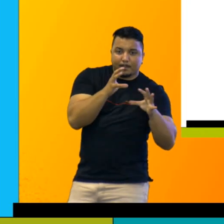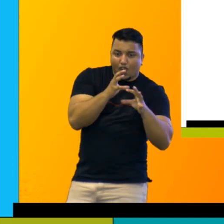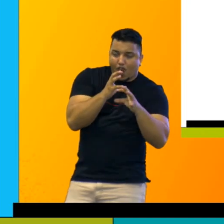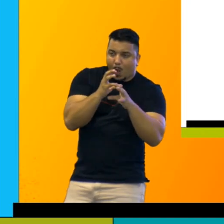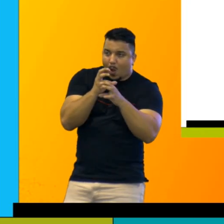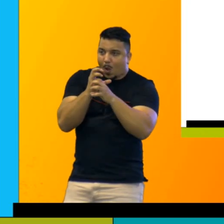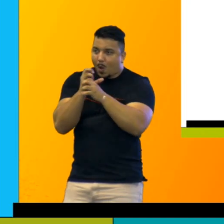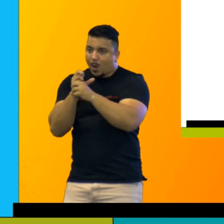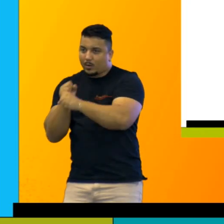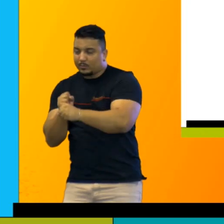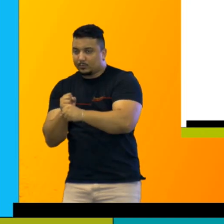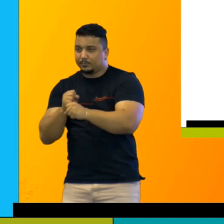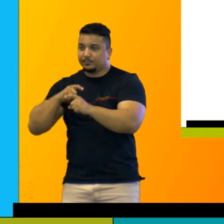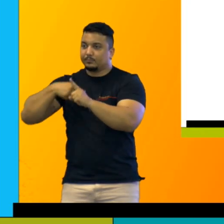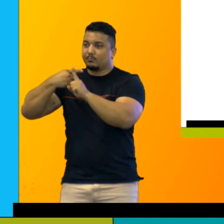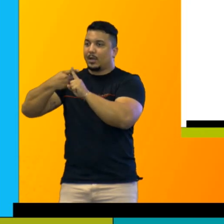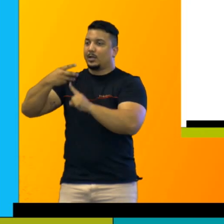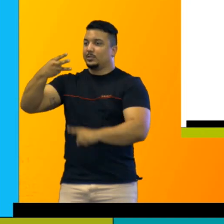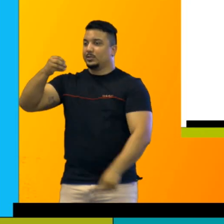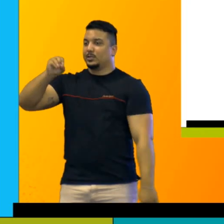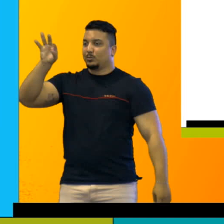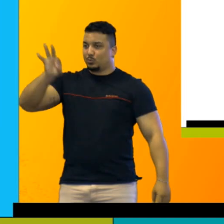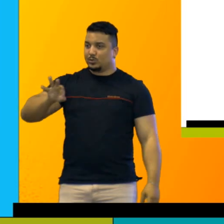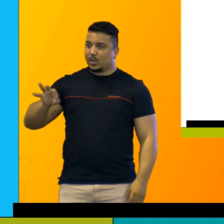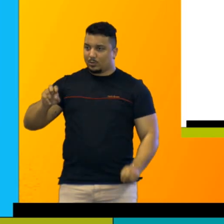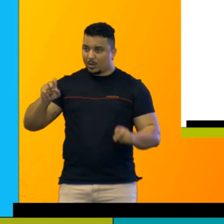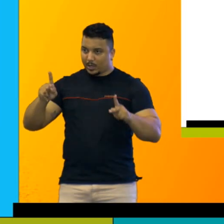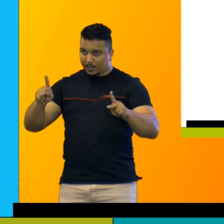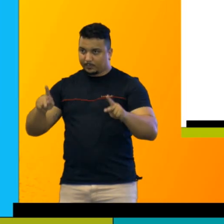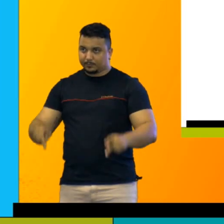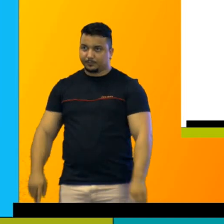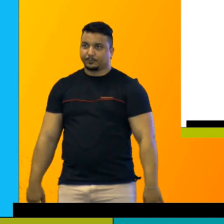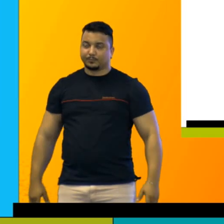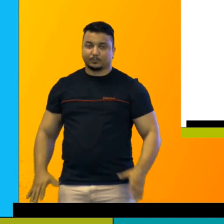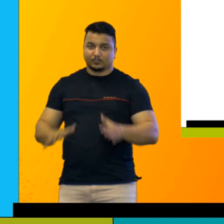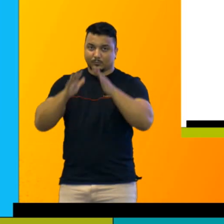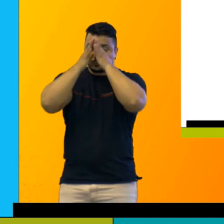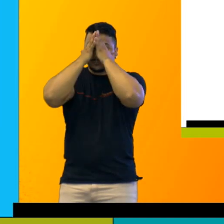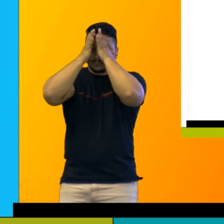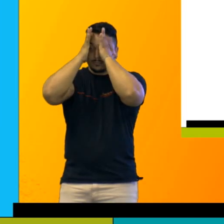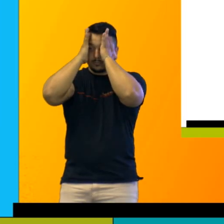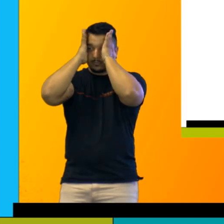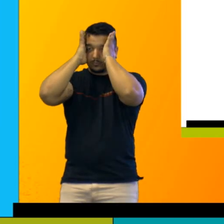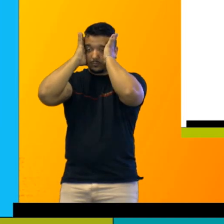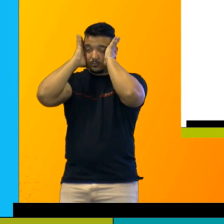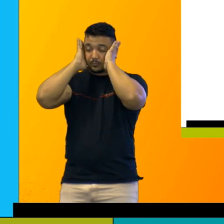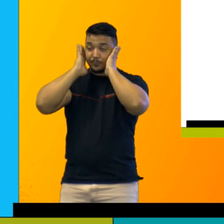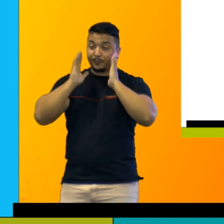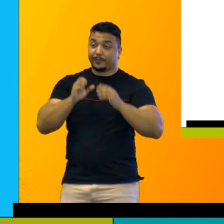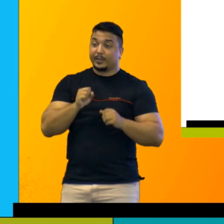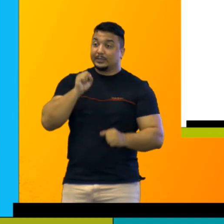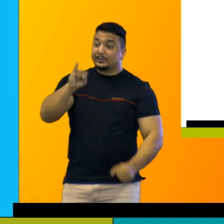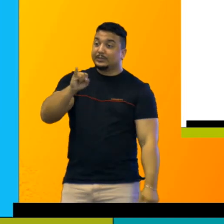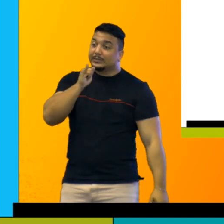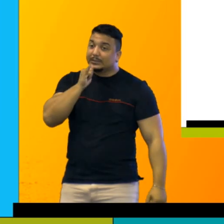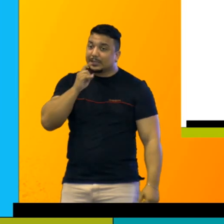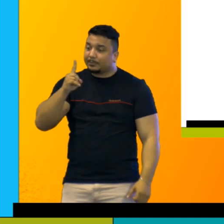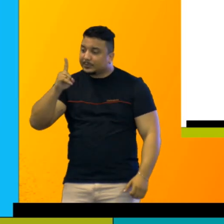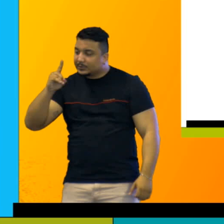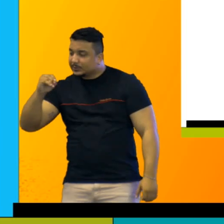semanas, ainda boto 30% a mais. Fechou? Ei, galera, detalhe. Se uma coisa custa